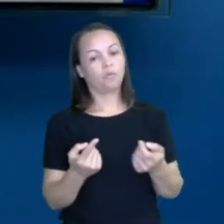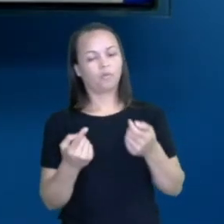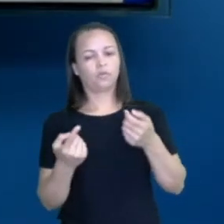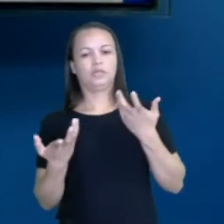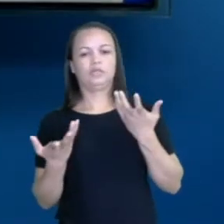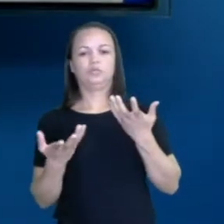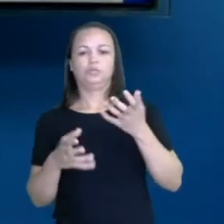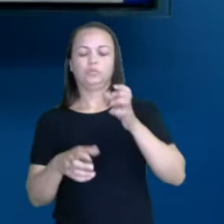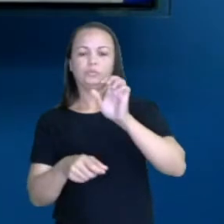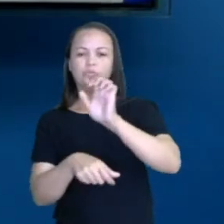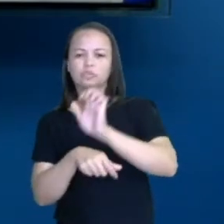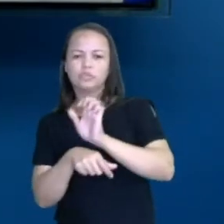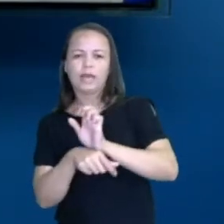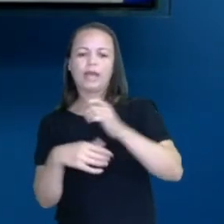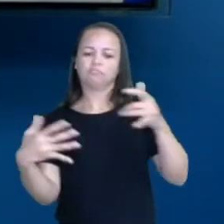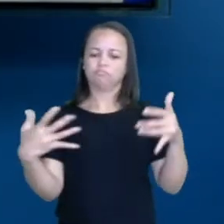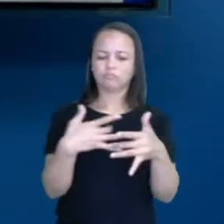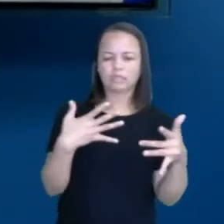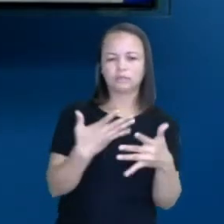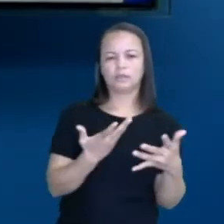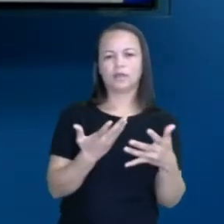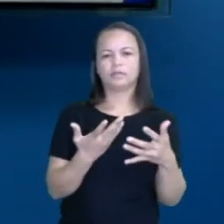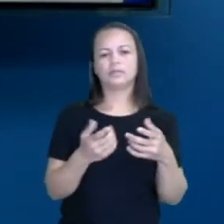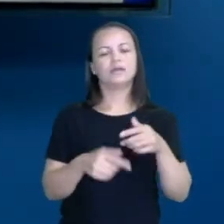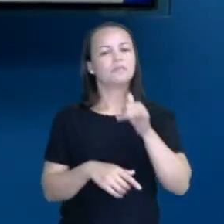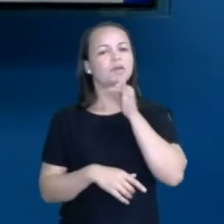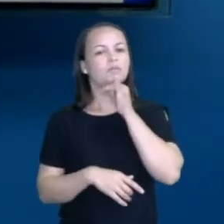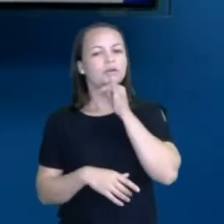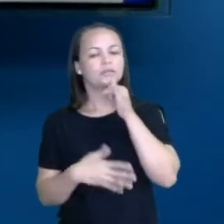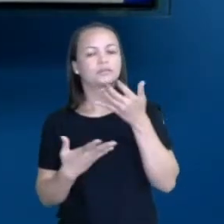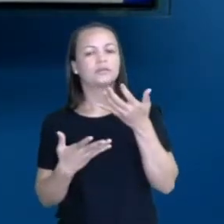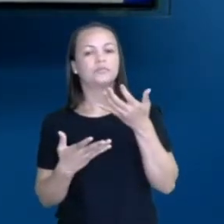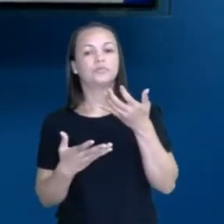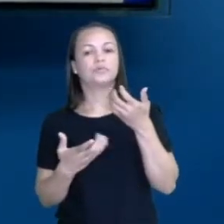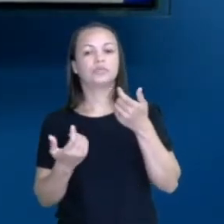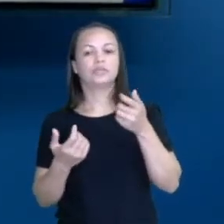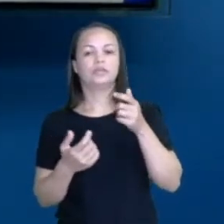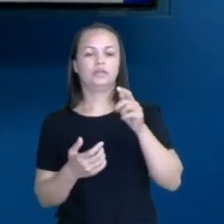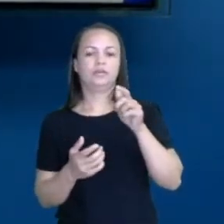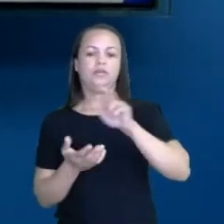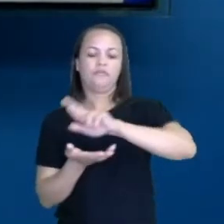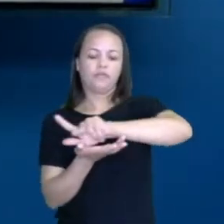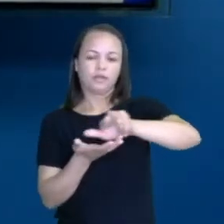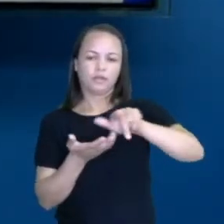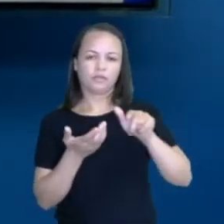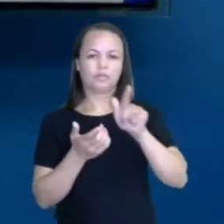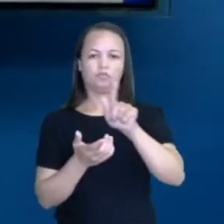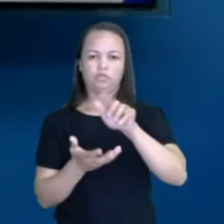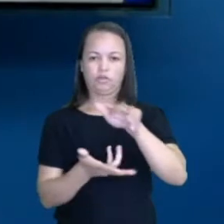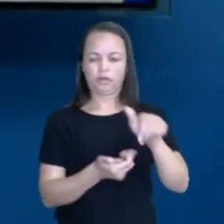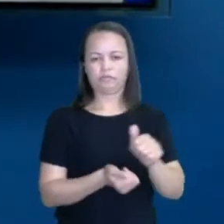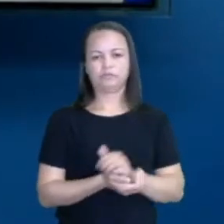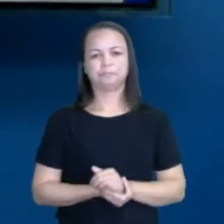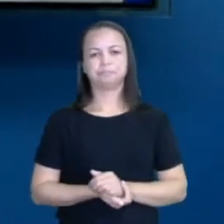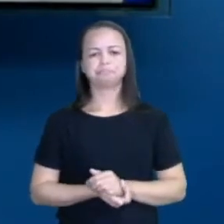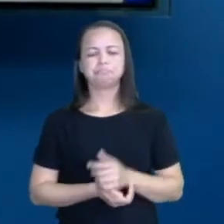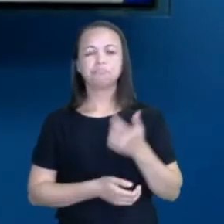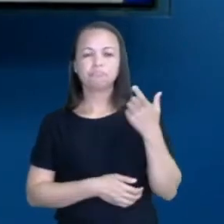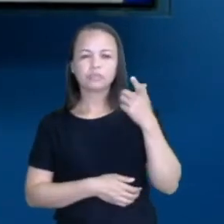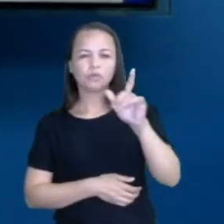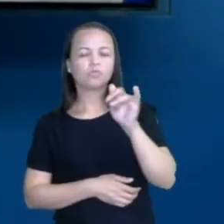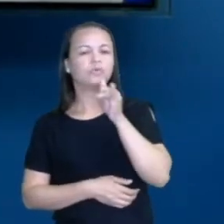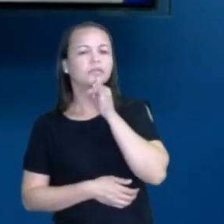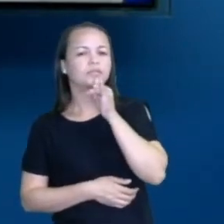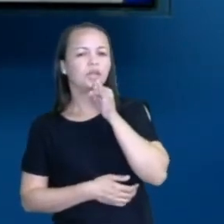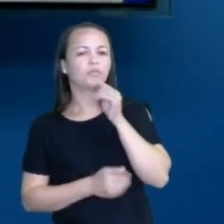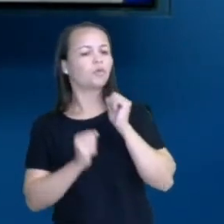do estado, por conta da cidade, também é um exemplo de variação geográfica. Outro exemplo que eu posso